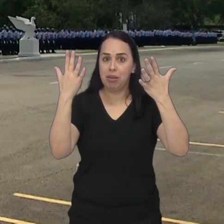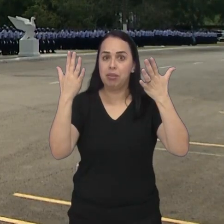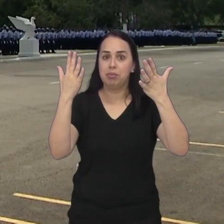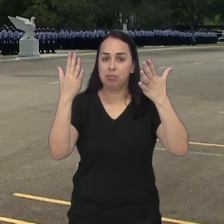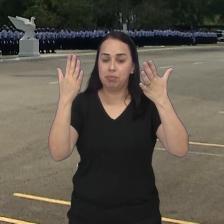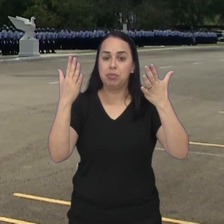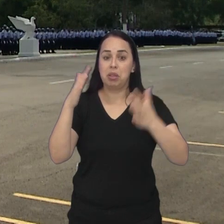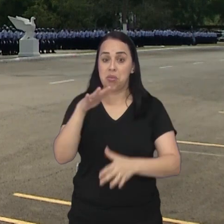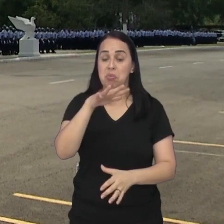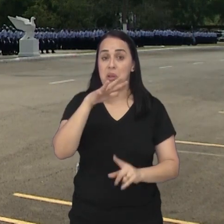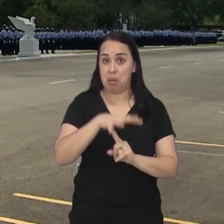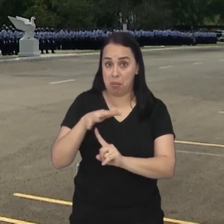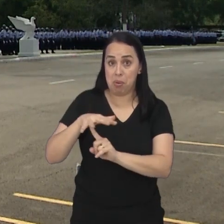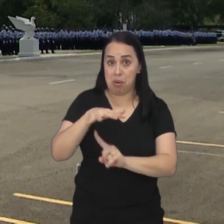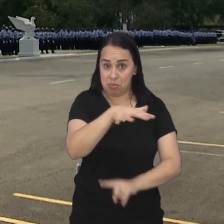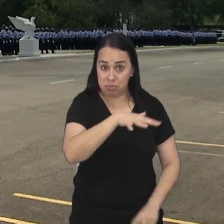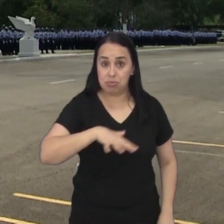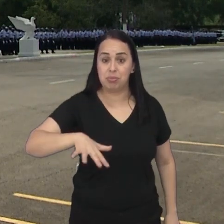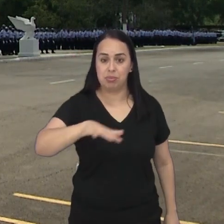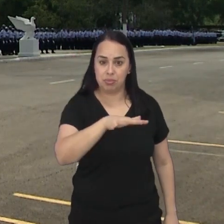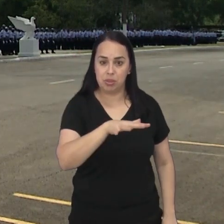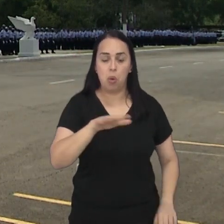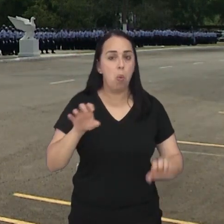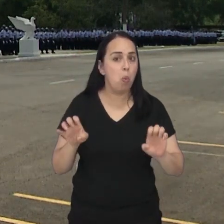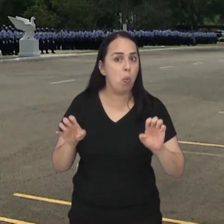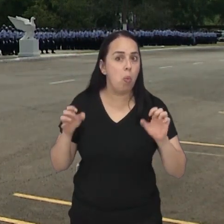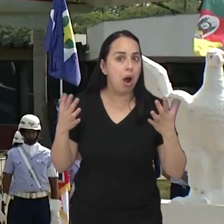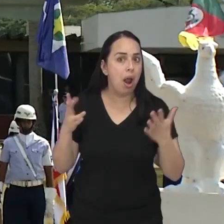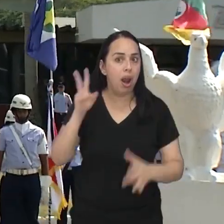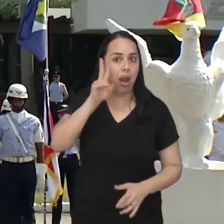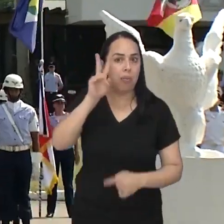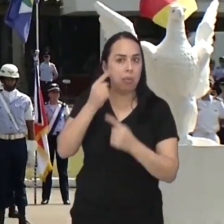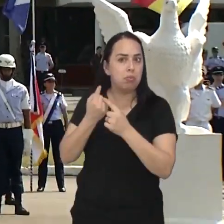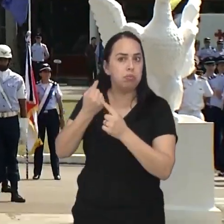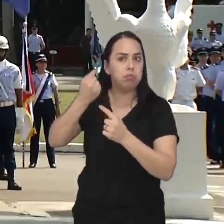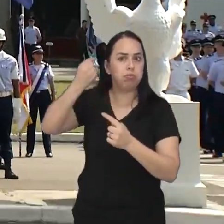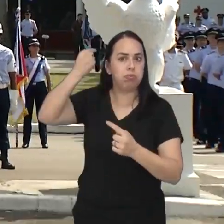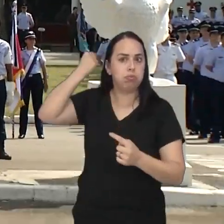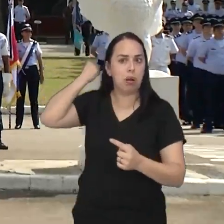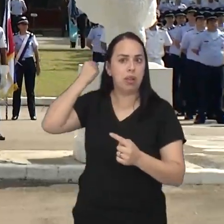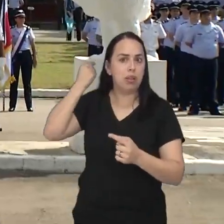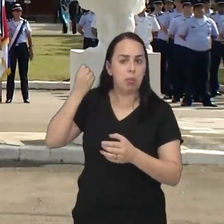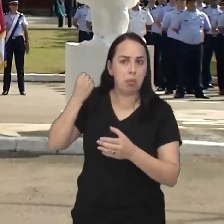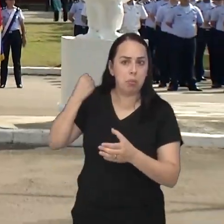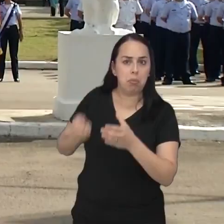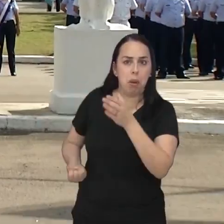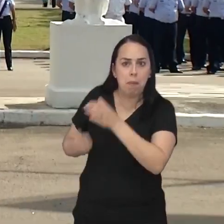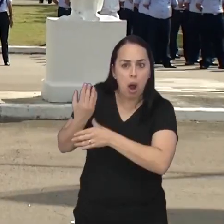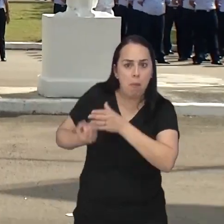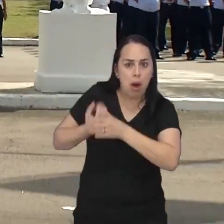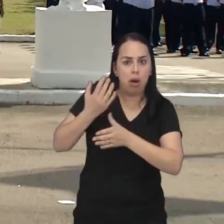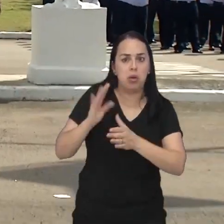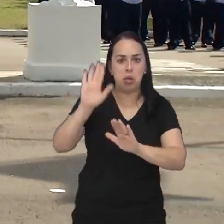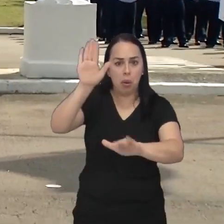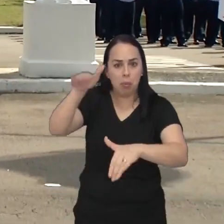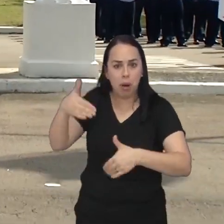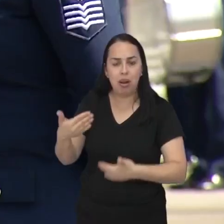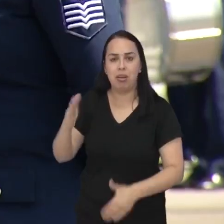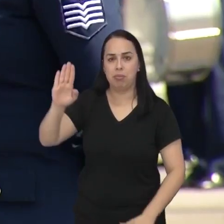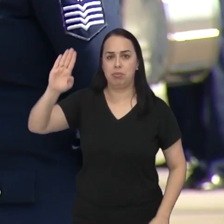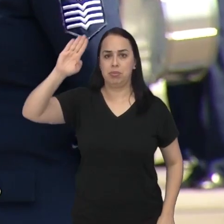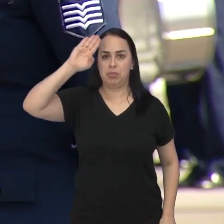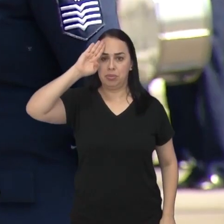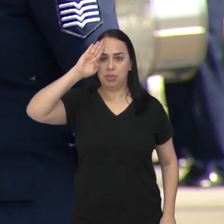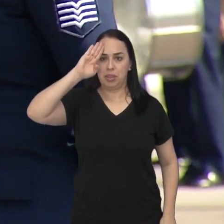interna na Praça Santos Dumont, que fica dentro do complexo militar. O evento relembrou o histórico do departamento nessas 7 décadas